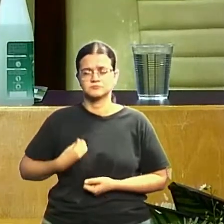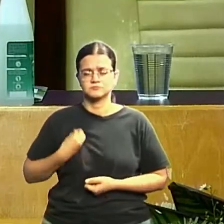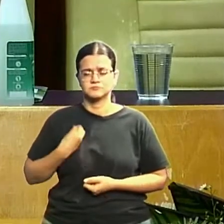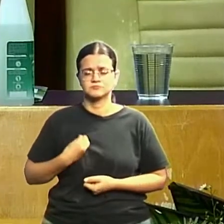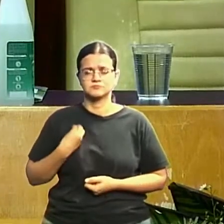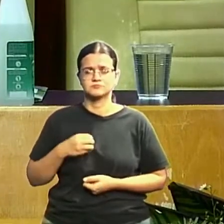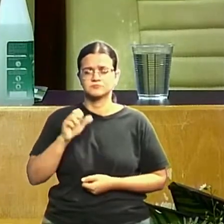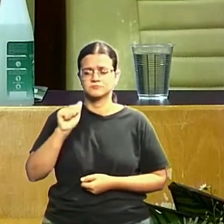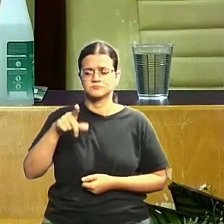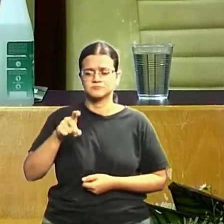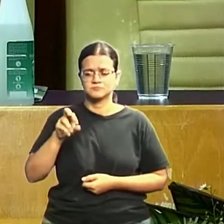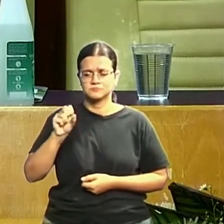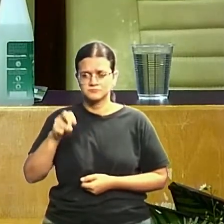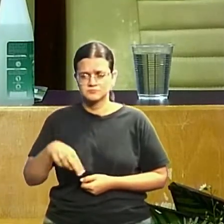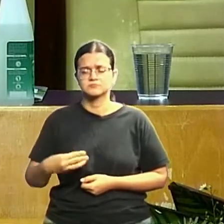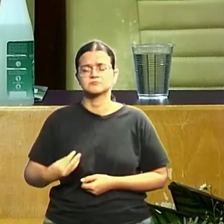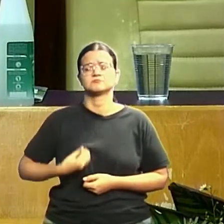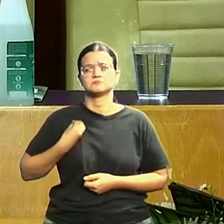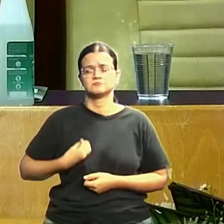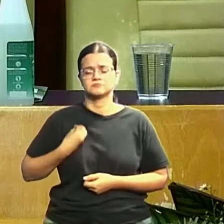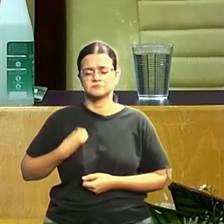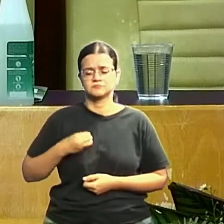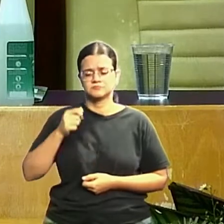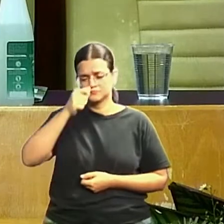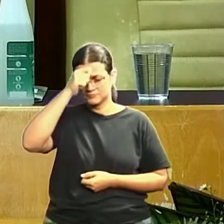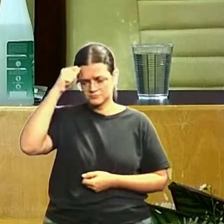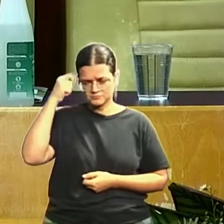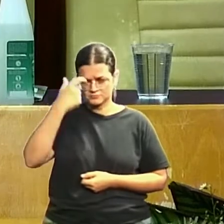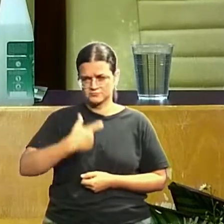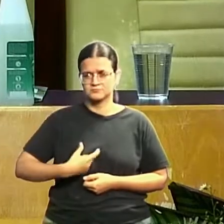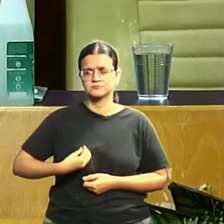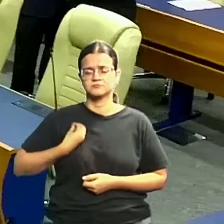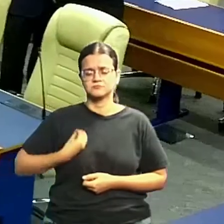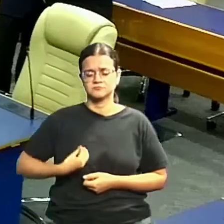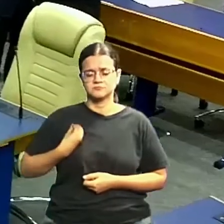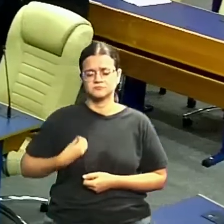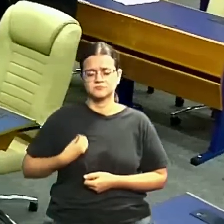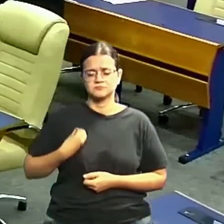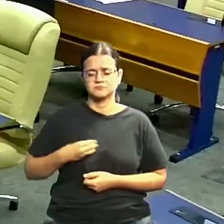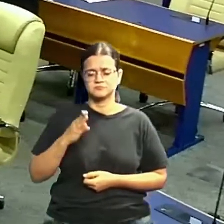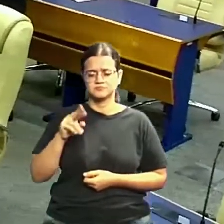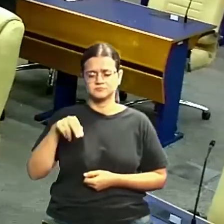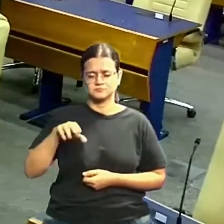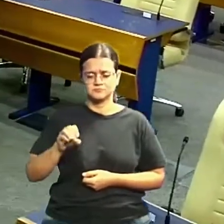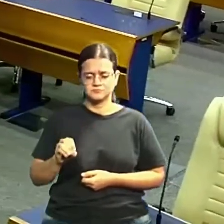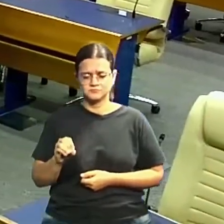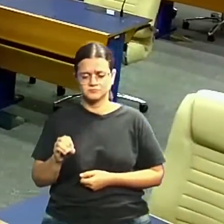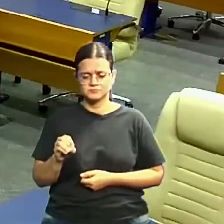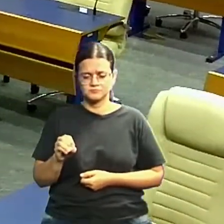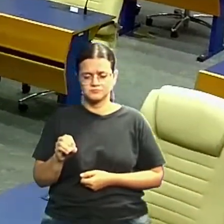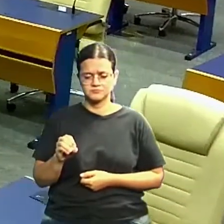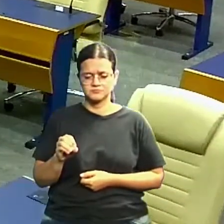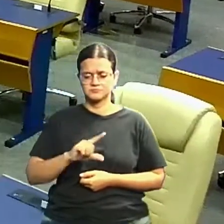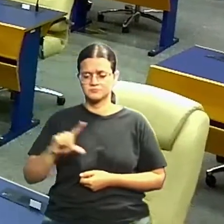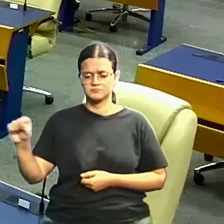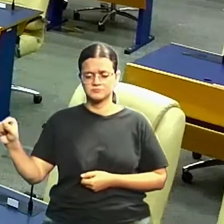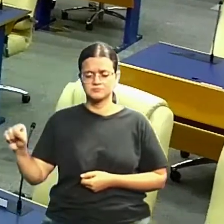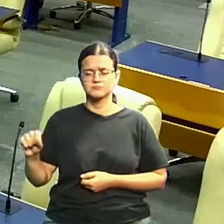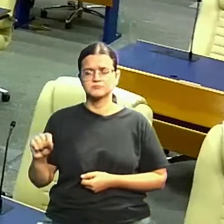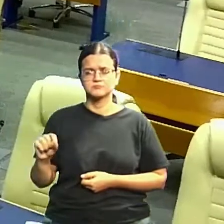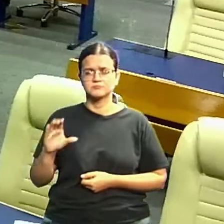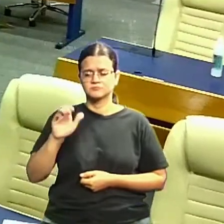presente. Anderson Salles, presente. Anselmo Pereira, presente. Bruno Diniz,